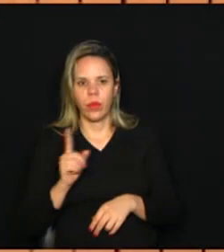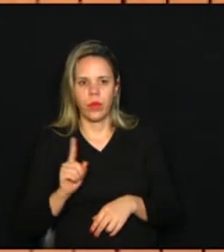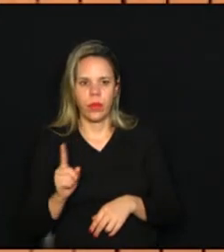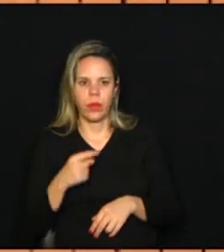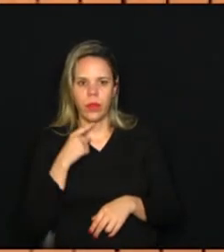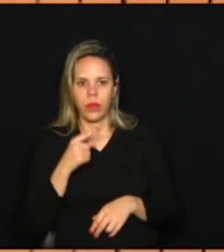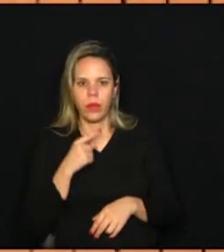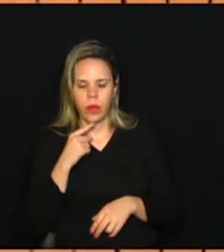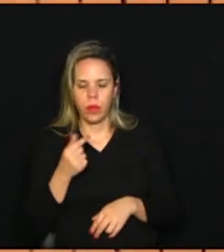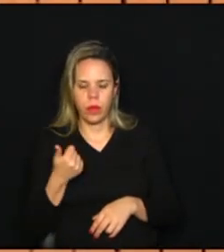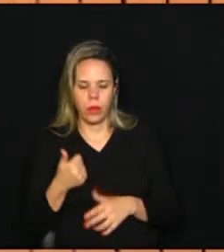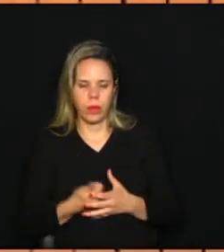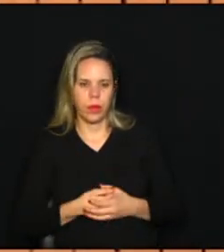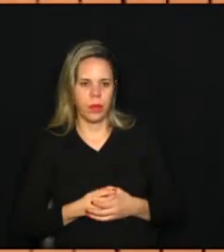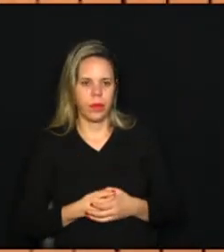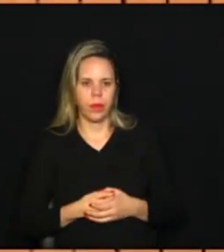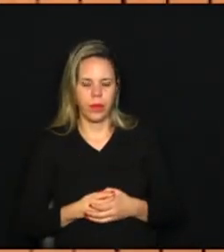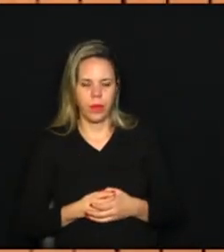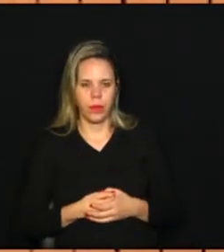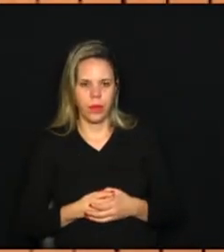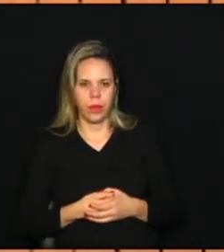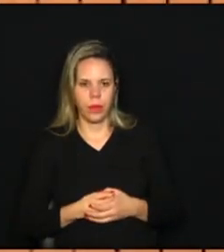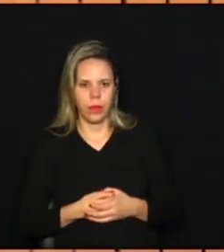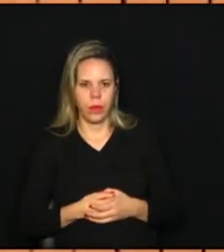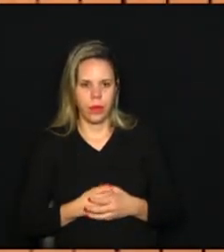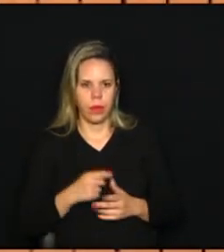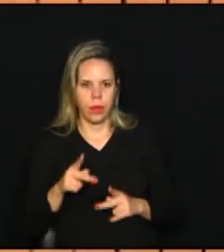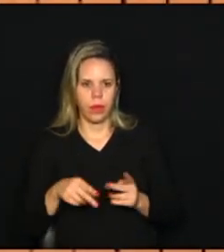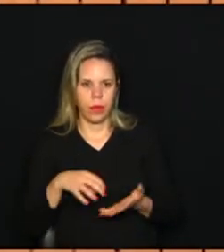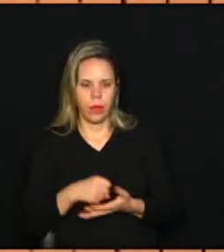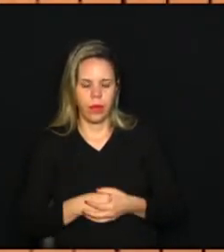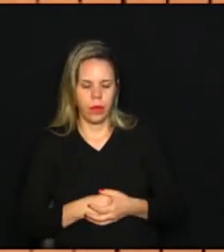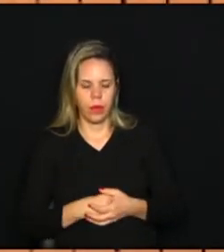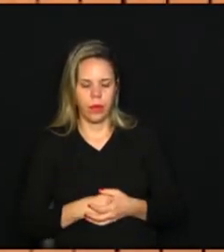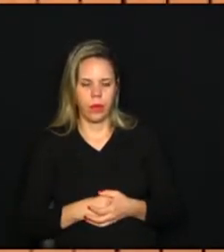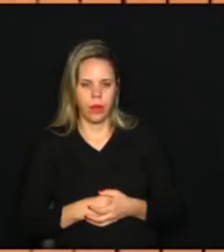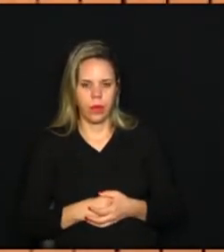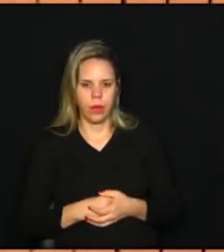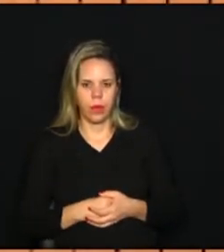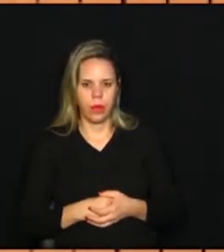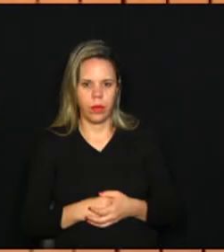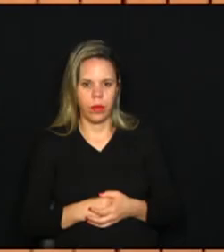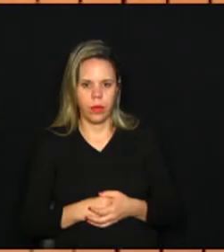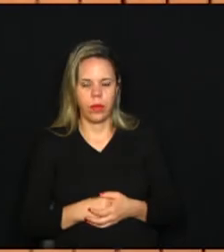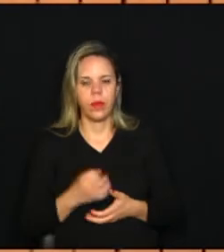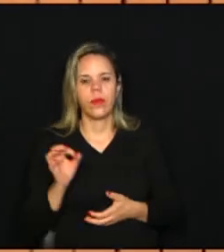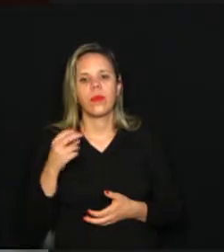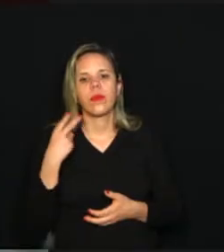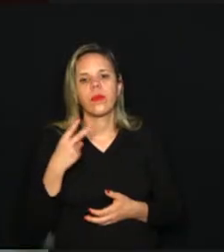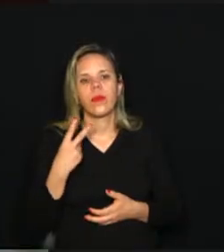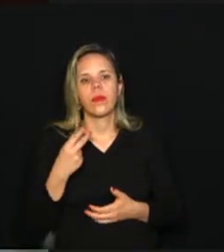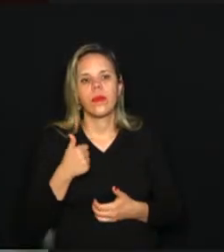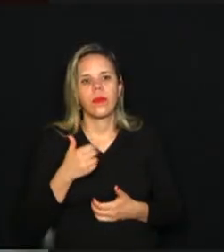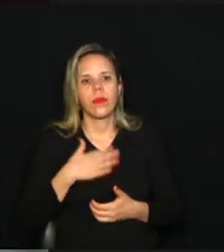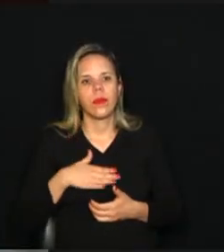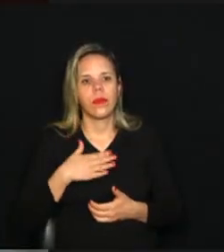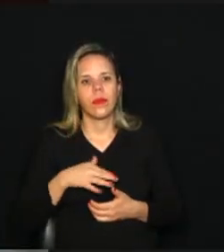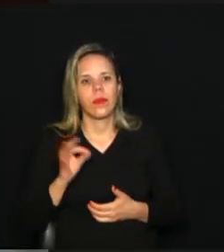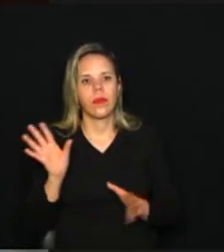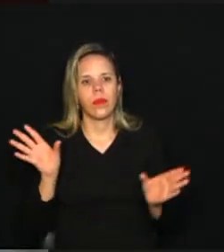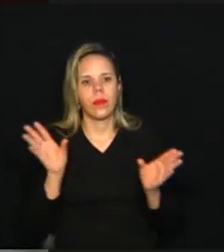dos questionamentos dos outros inscritos. Com certeza, vereador. Pode ficar tranquilo que